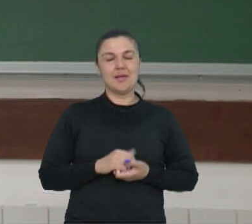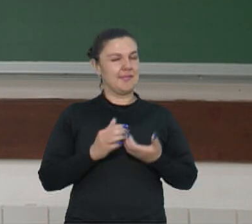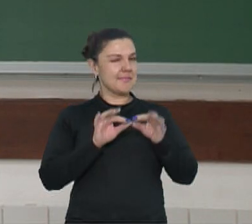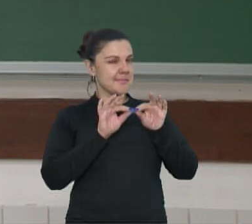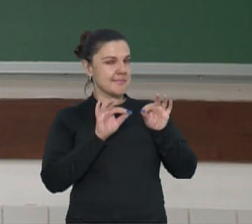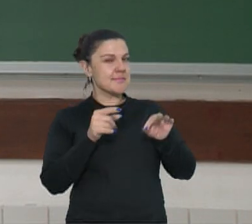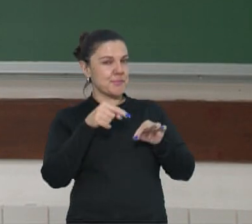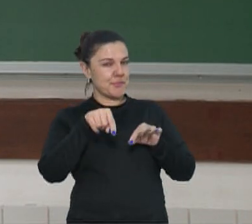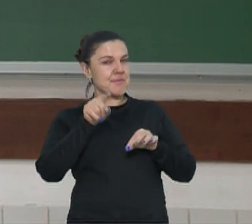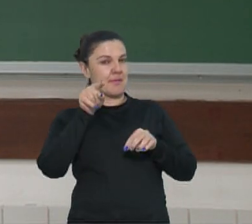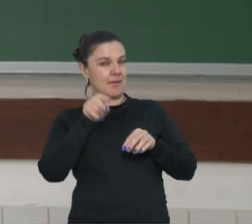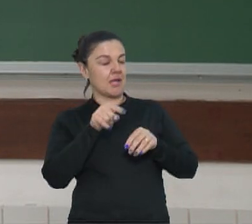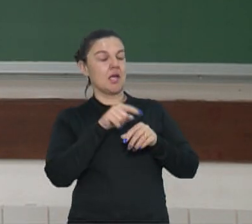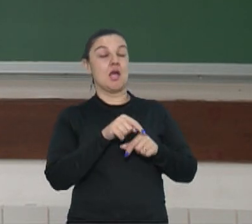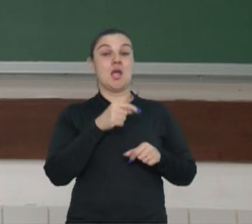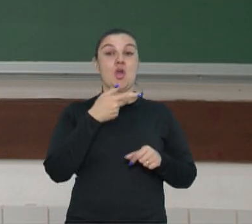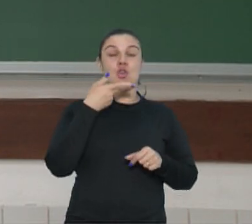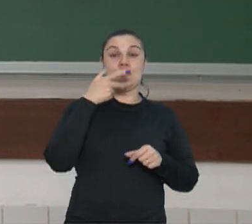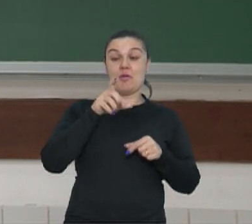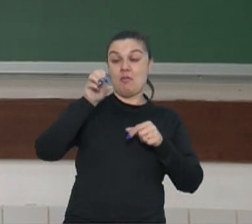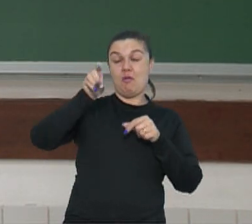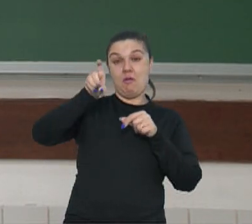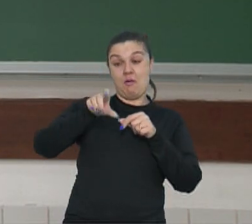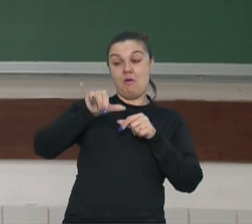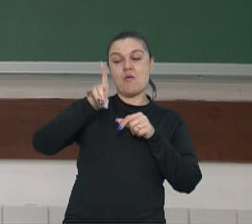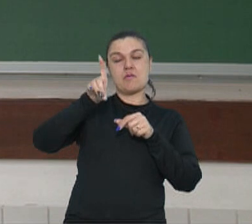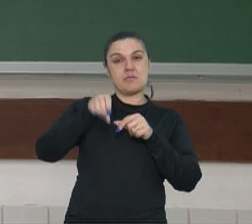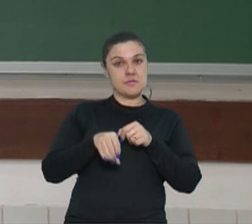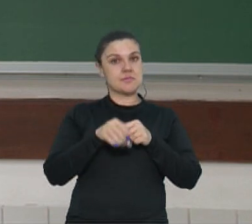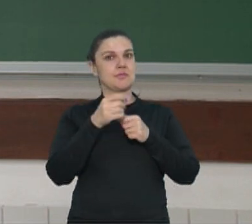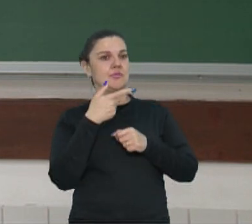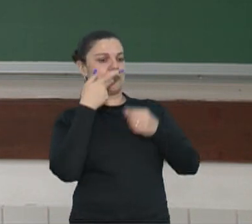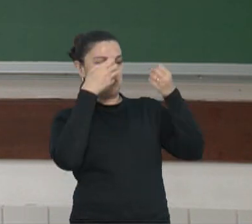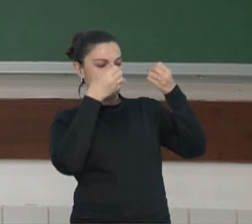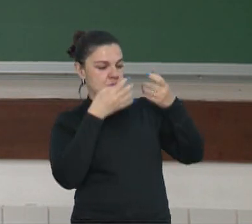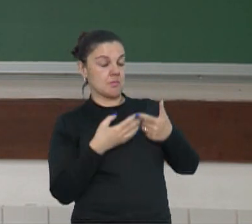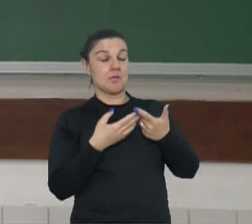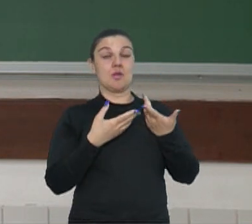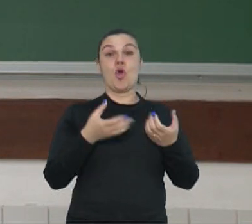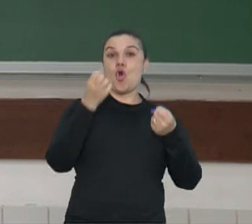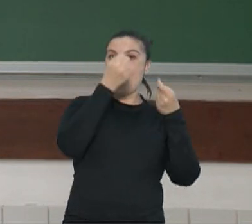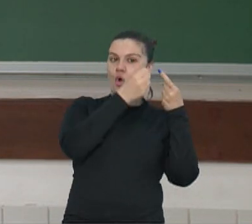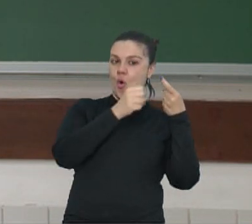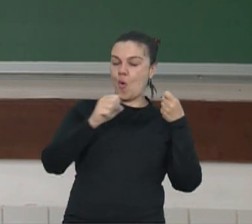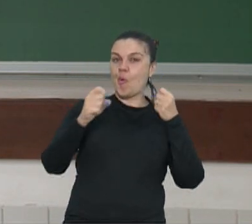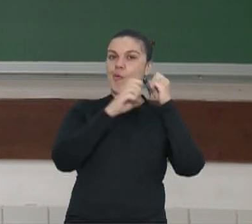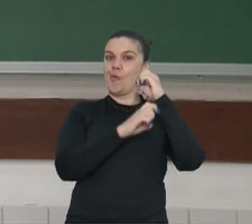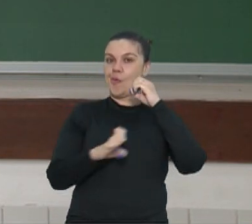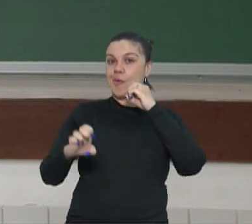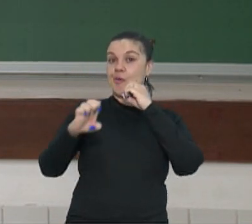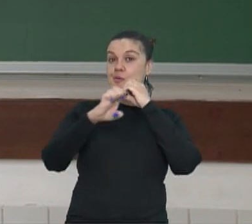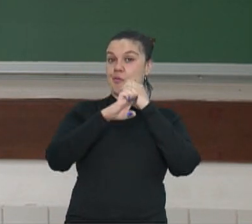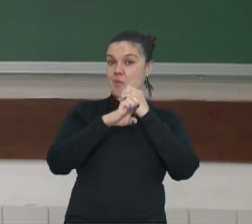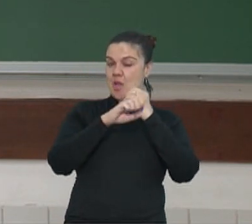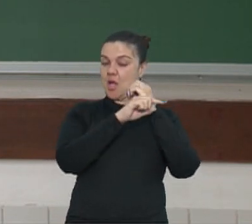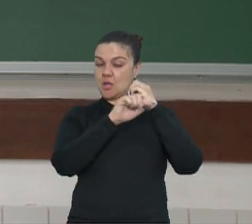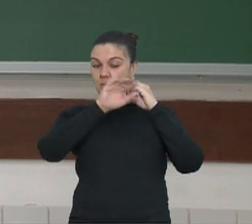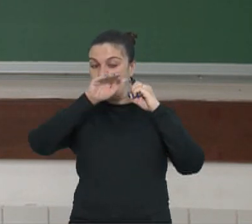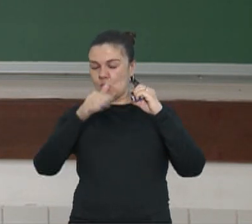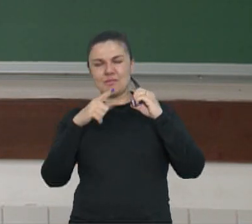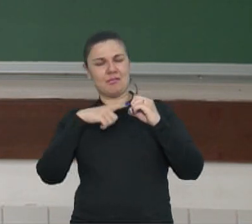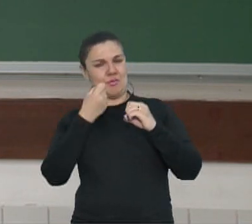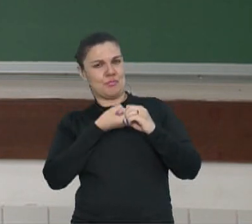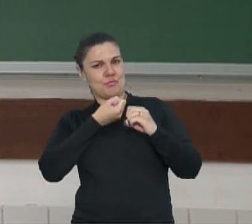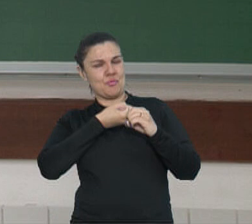Simples, né, pessoal? Estamos falando de óxidos, estamos falando de alguém que tem 8 elétrons na última camada, tem número atômico